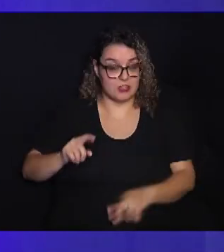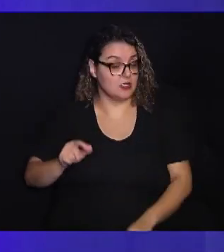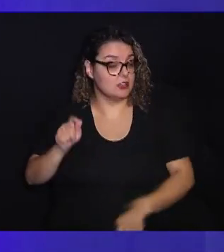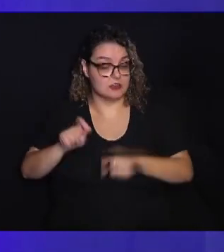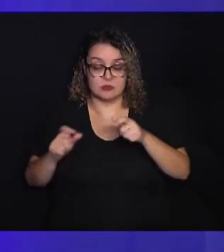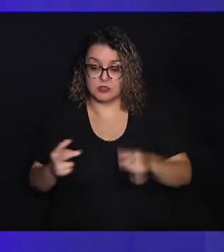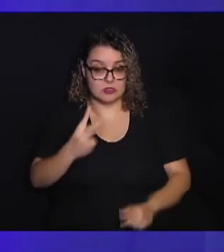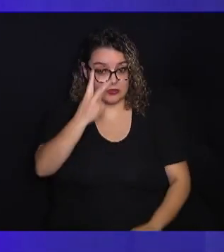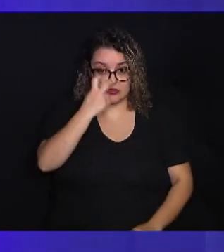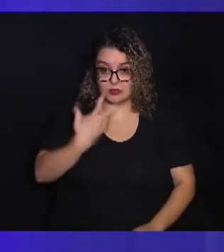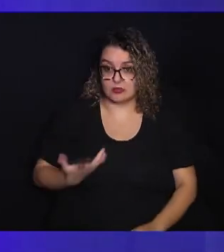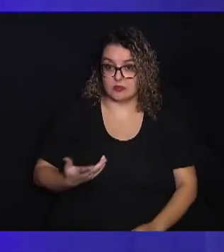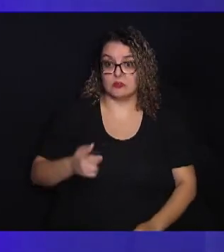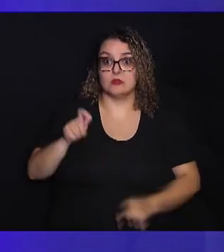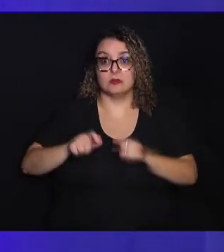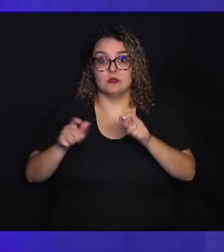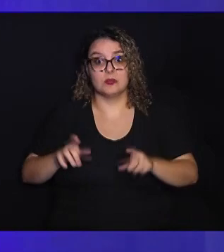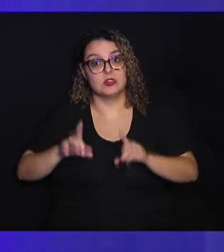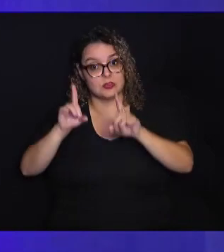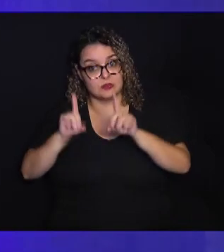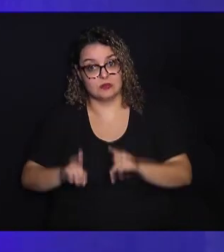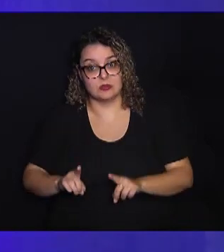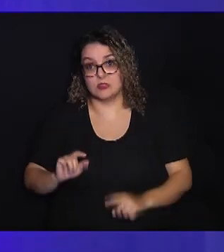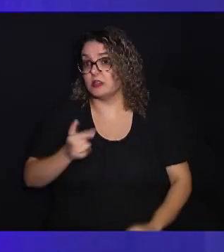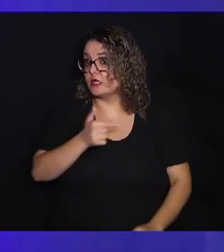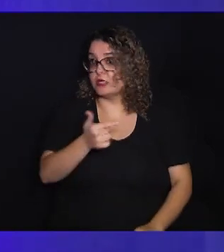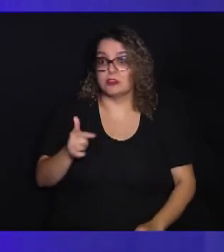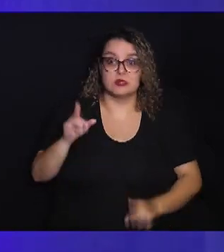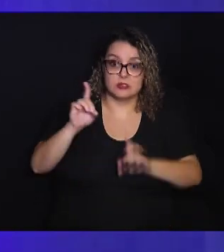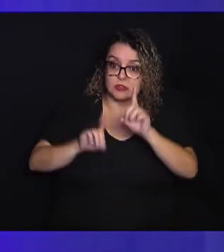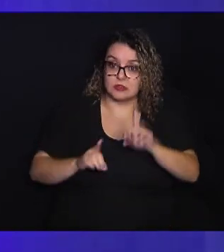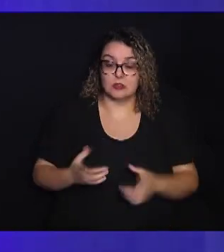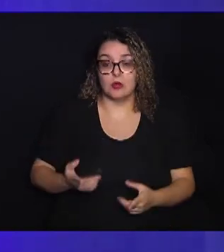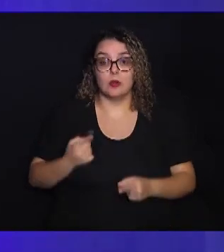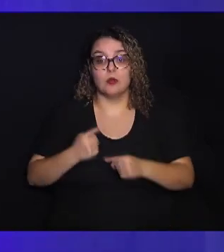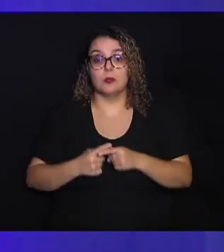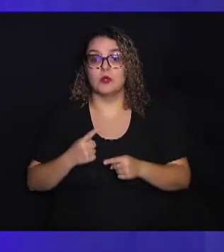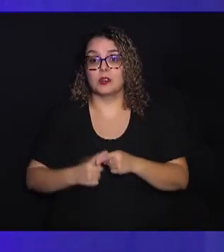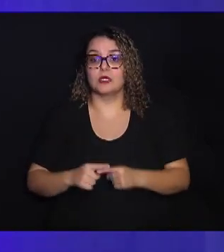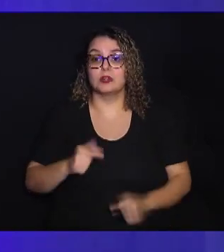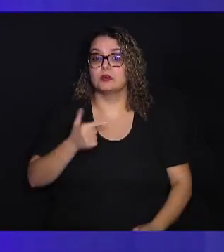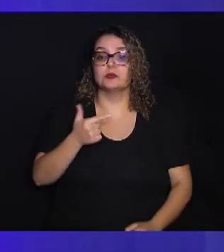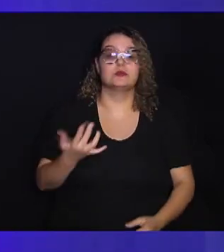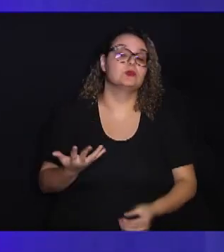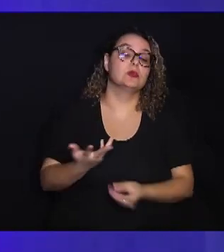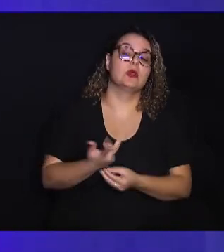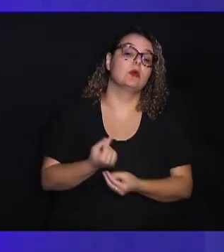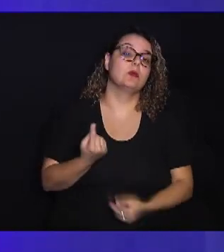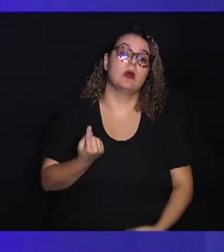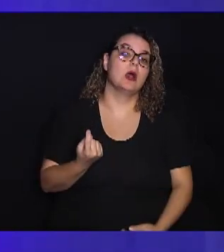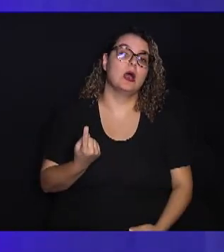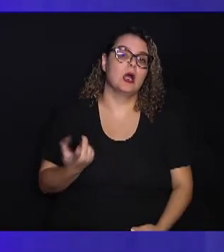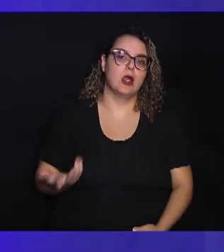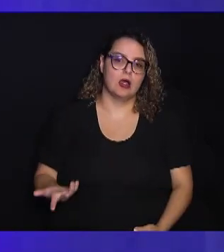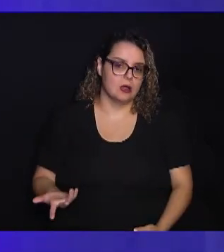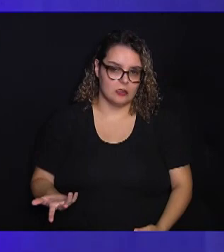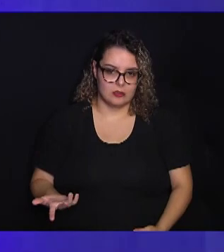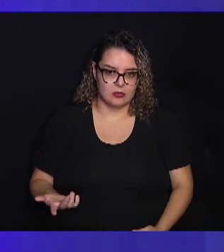videntes. Pessoas que têm deficiência e que não têm deficiência, porque não tem uma arte que as pessoas não